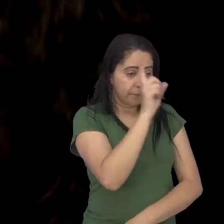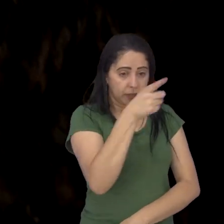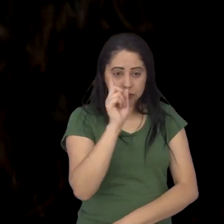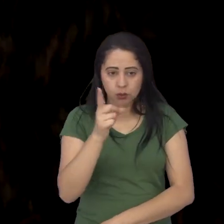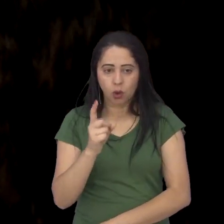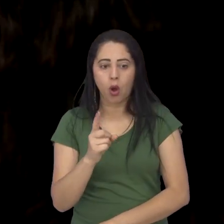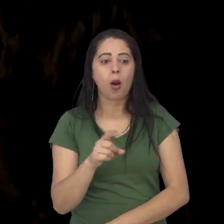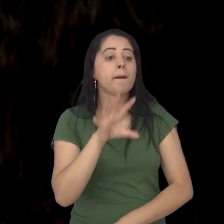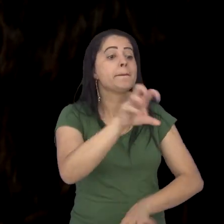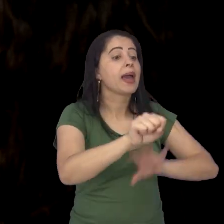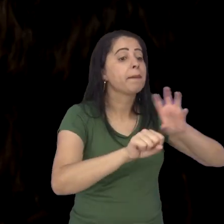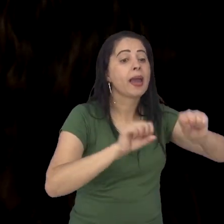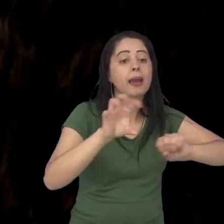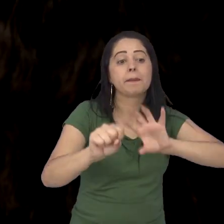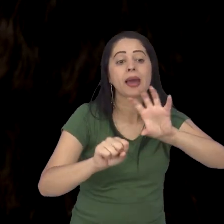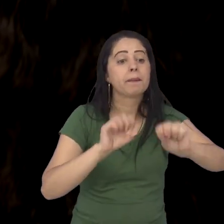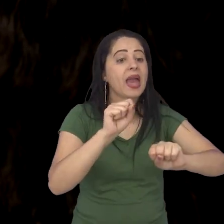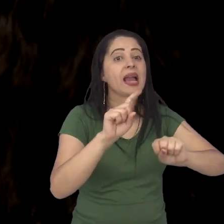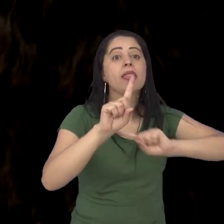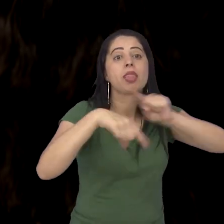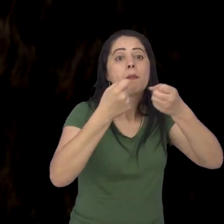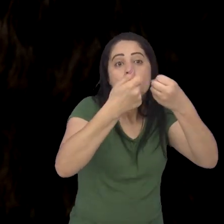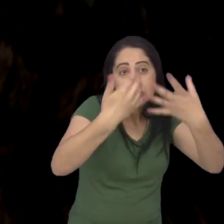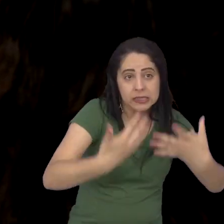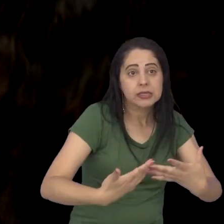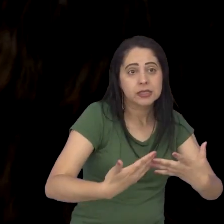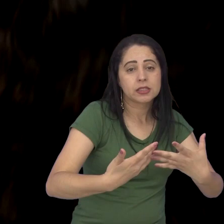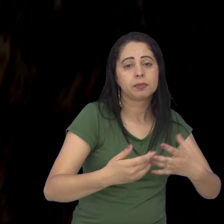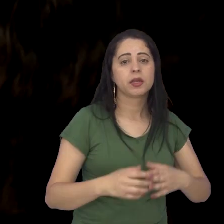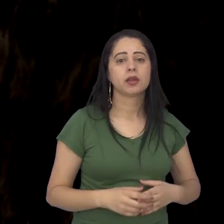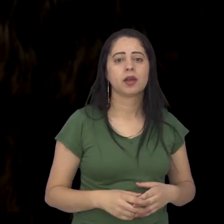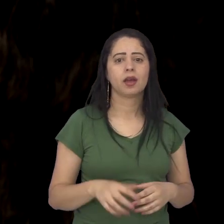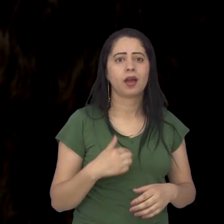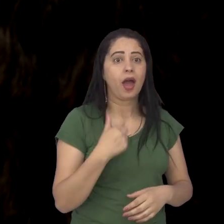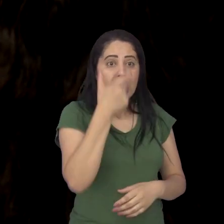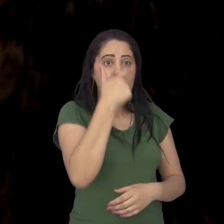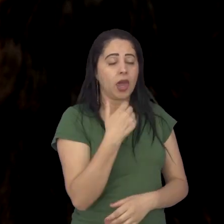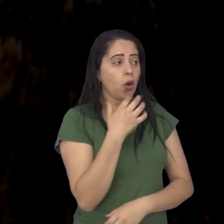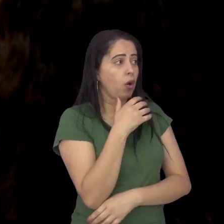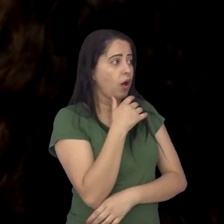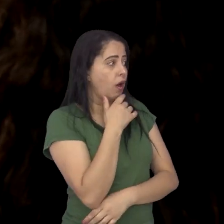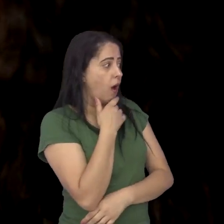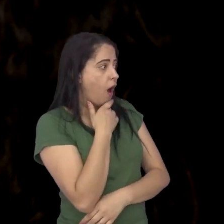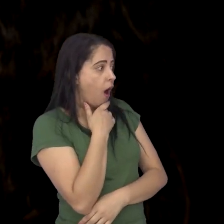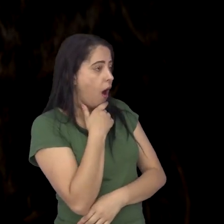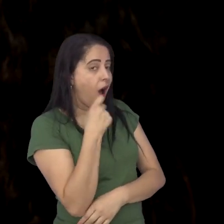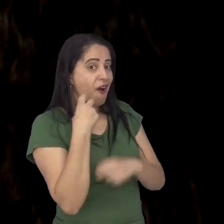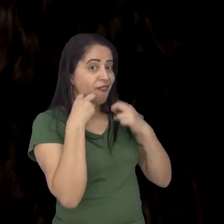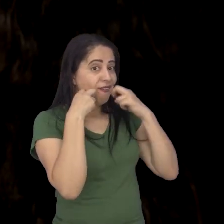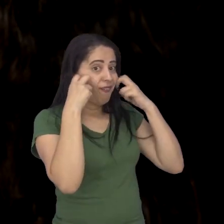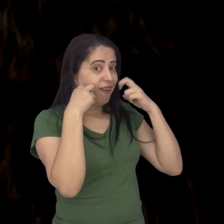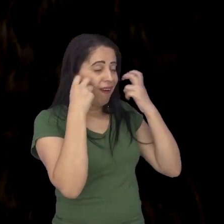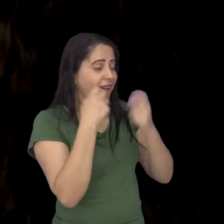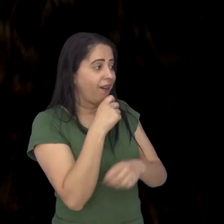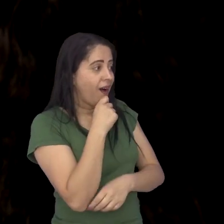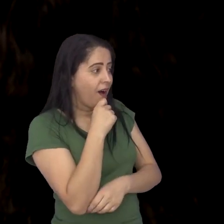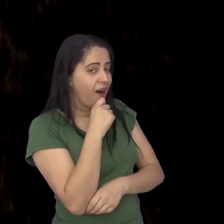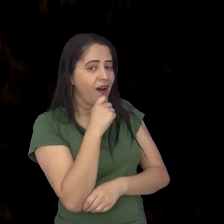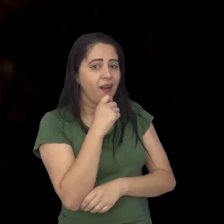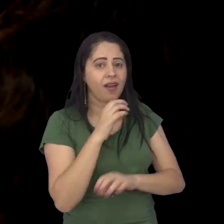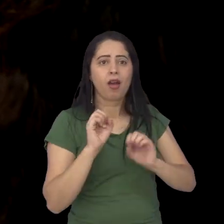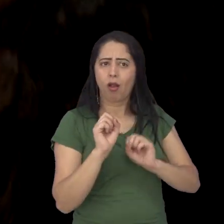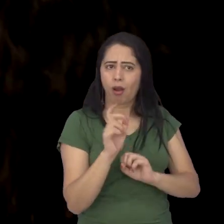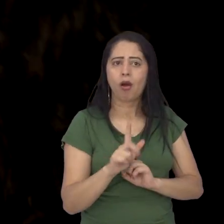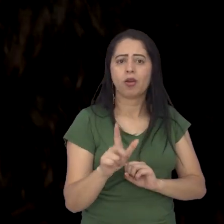por que estavam levando aquilo. E ele veio e falou isso para mim, e eu fiquei lá assim. E eu assisti a aula